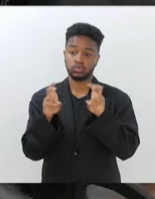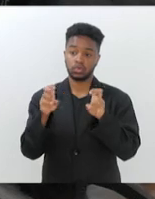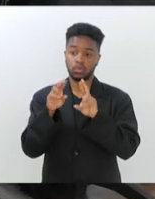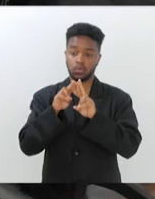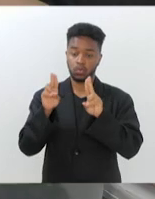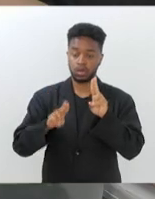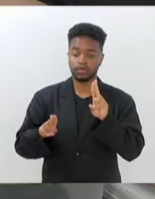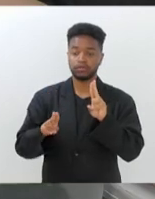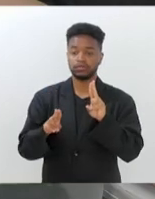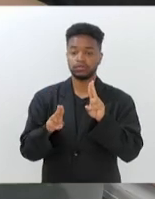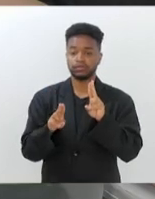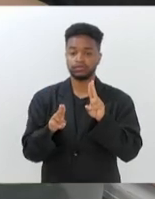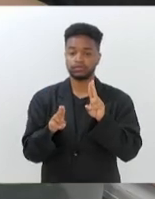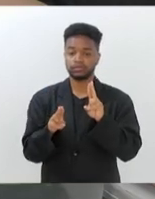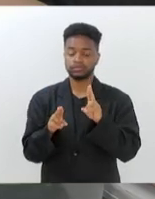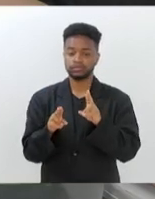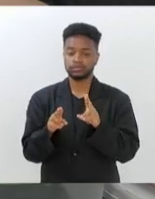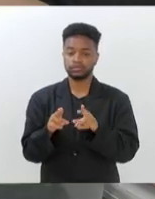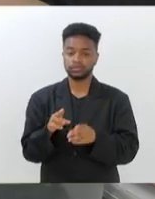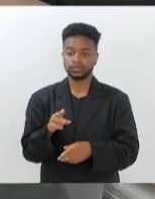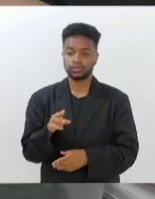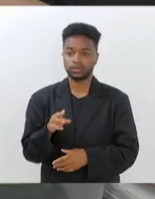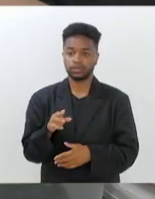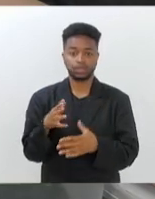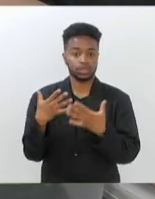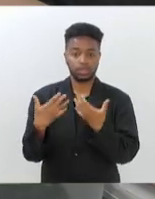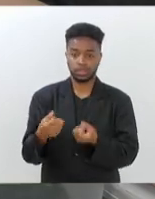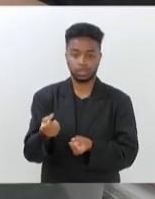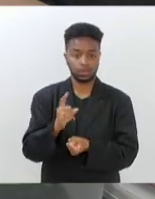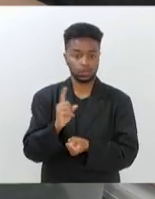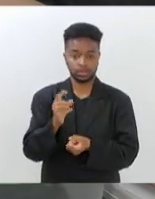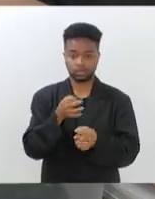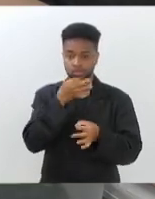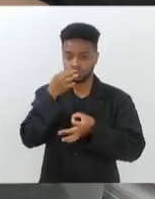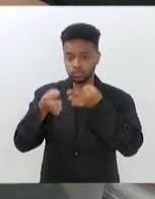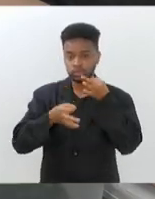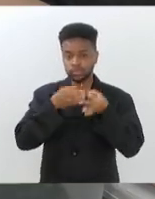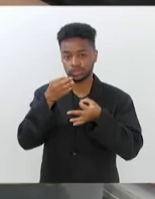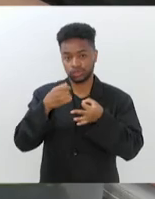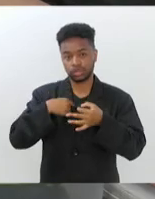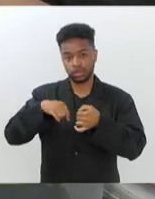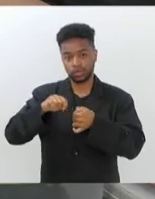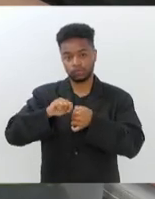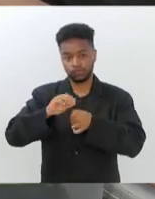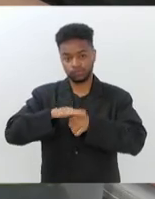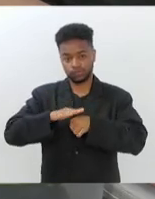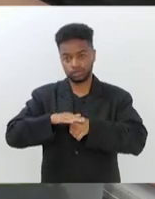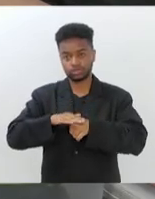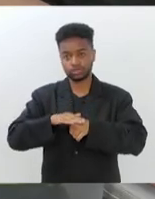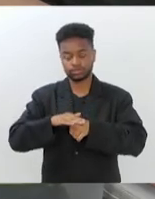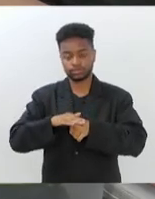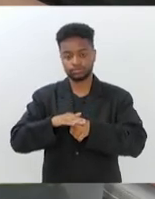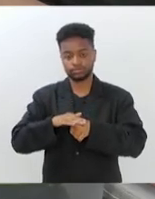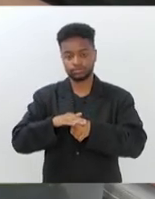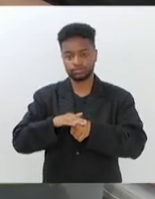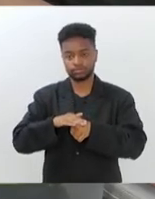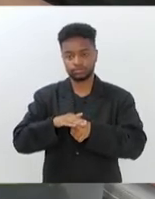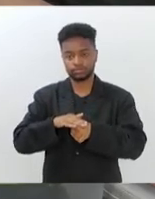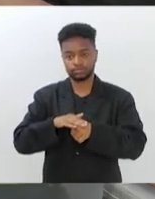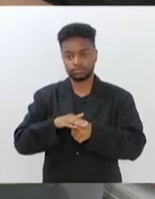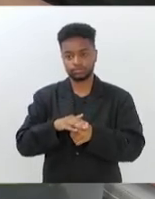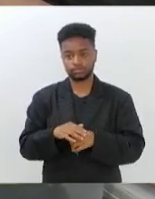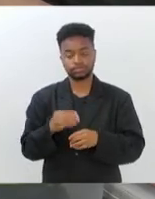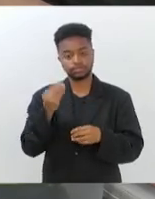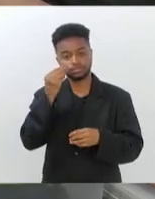UFRJ não não acolhendo as sugestões enfáticas que eu fiz para a a